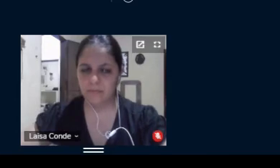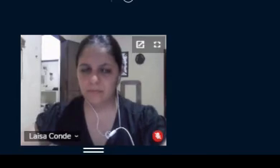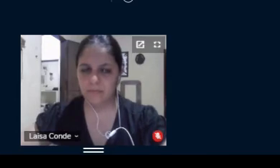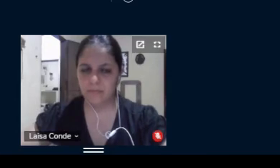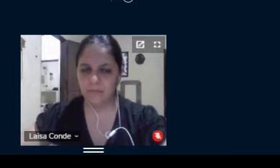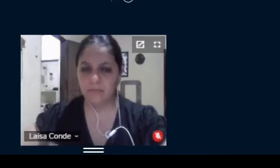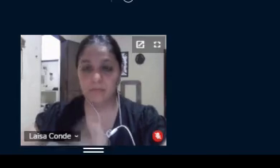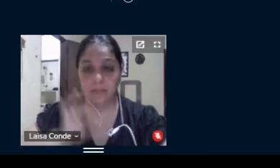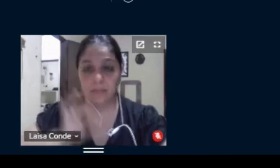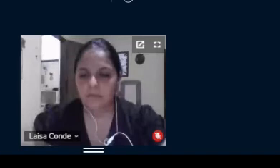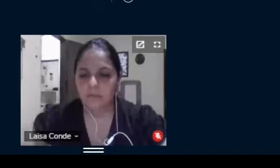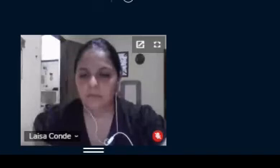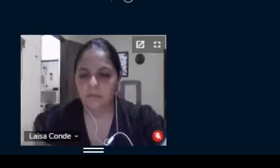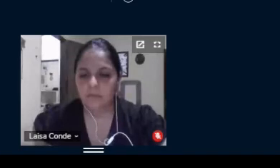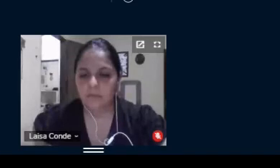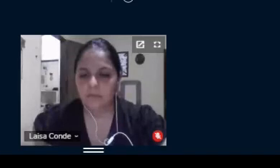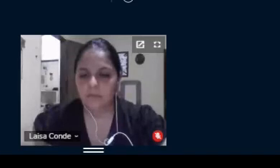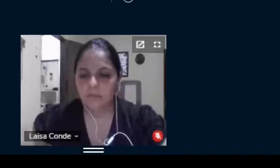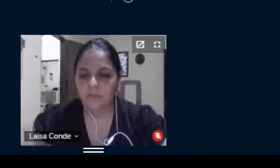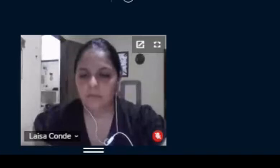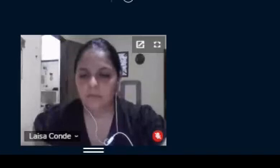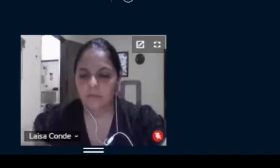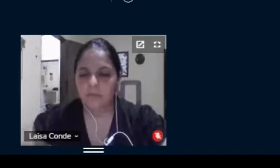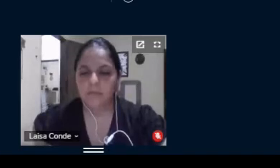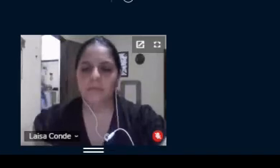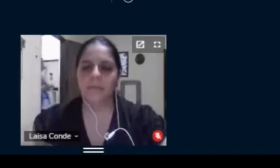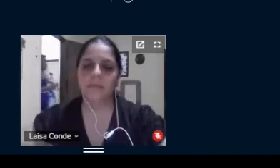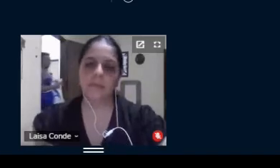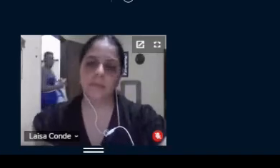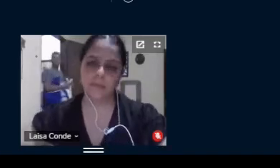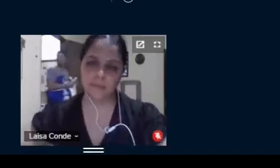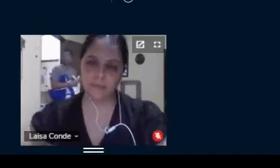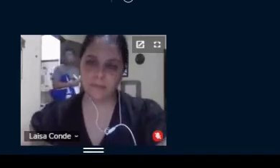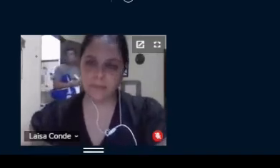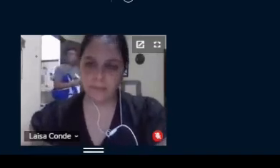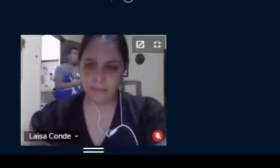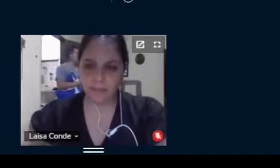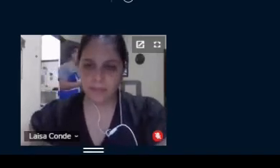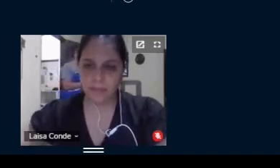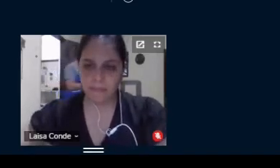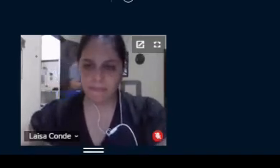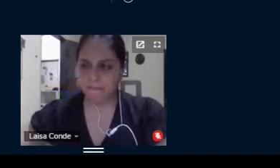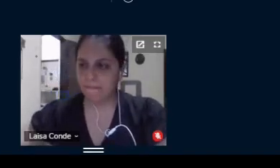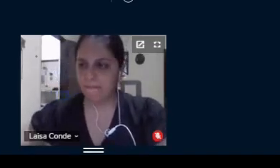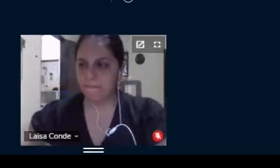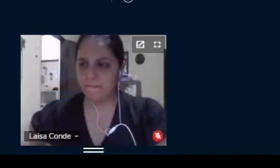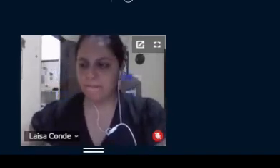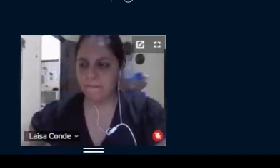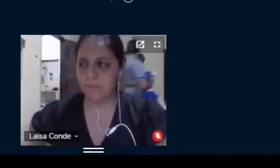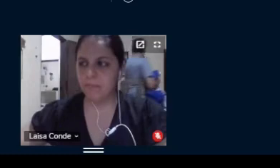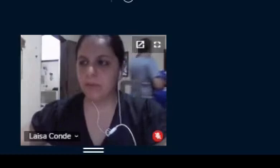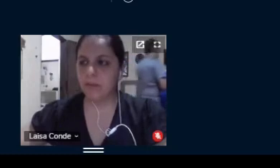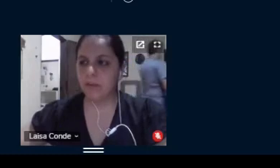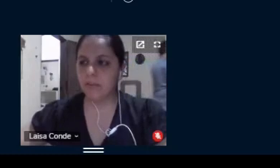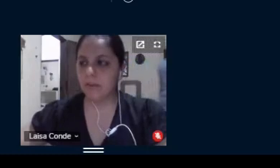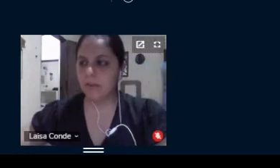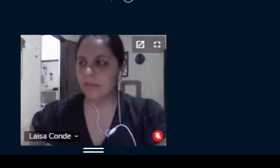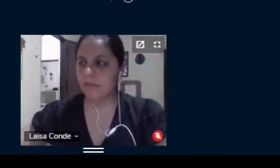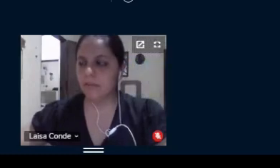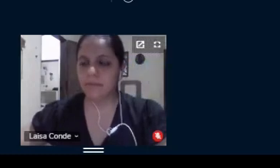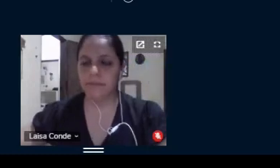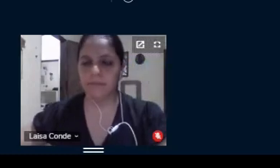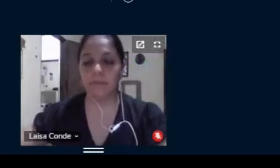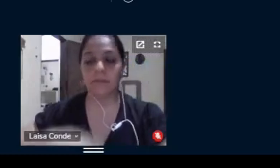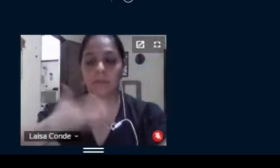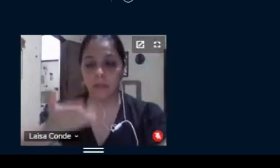Certo? Voltando a gravar. Tá? É bem rapidinho ele, a gente já finaliza. Então, o dispositivo